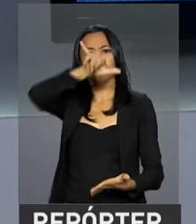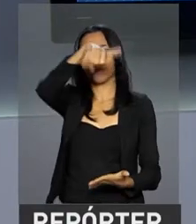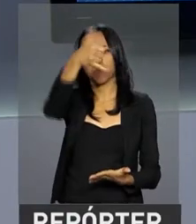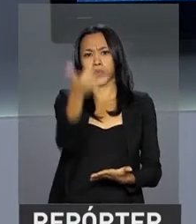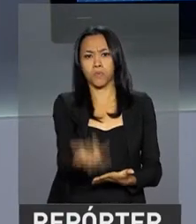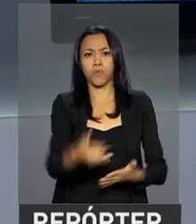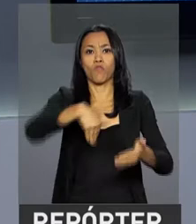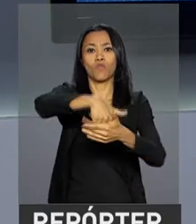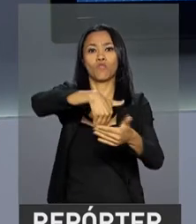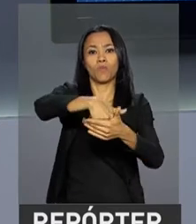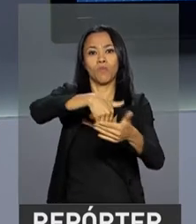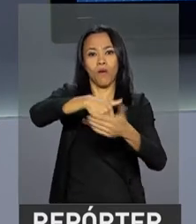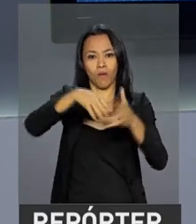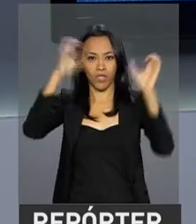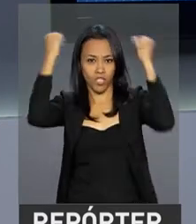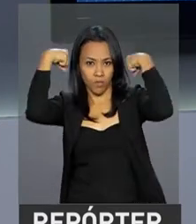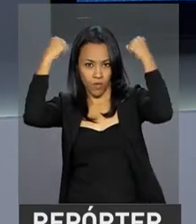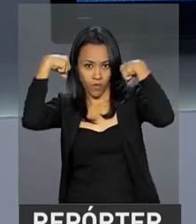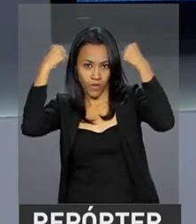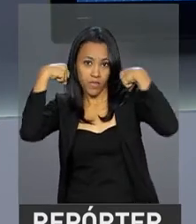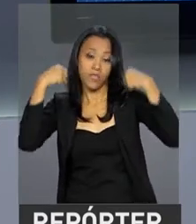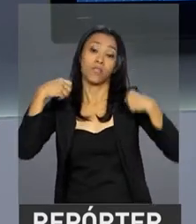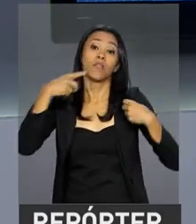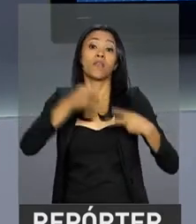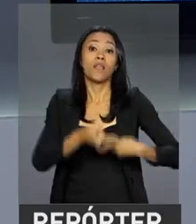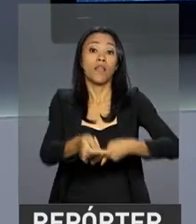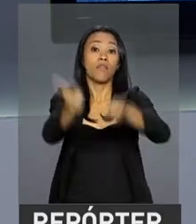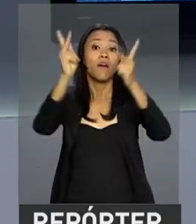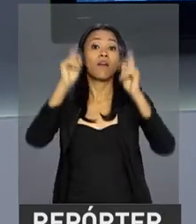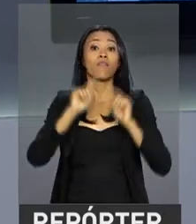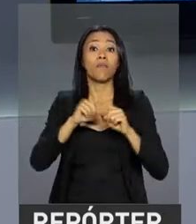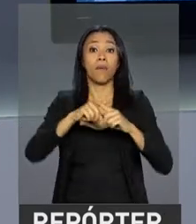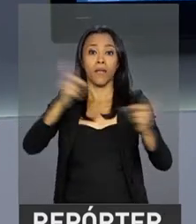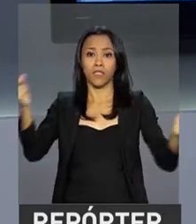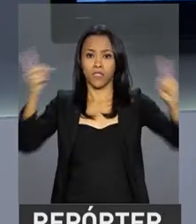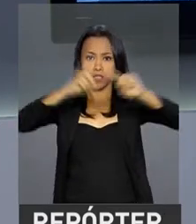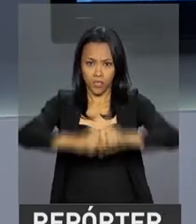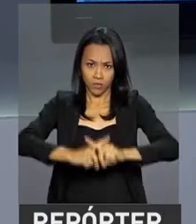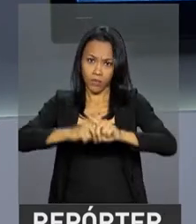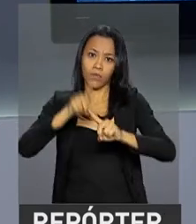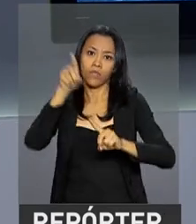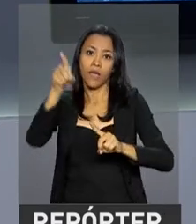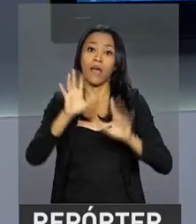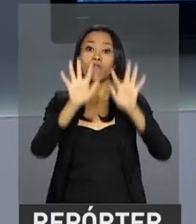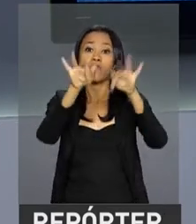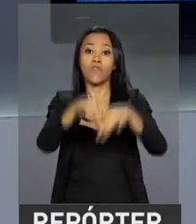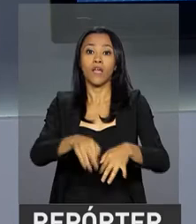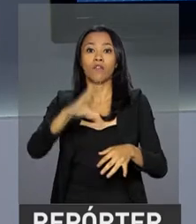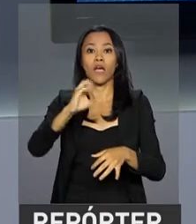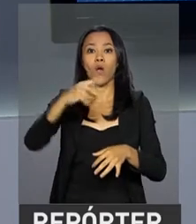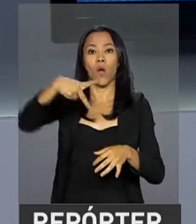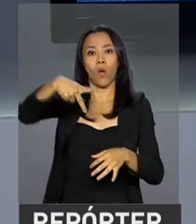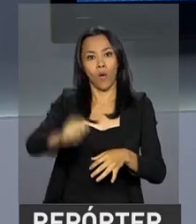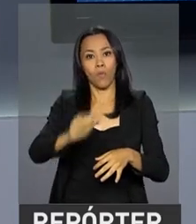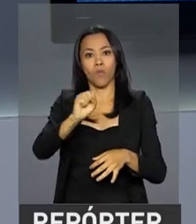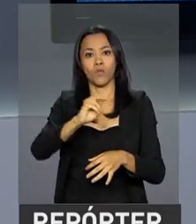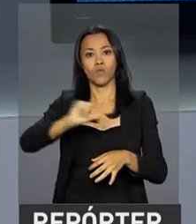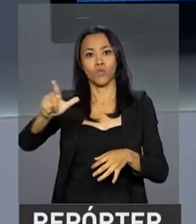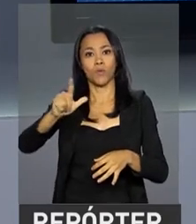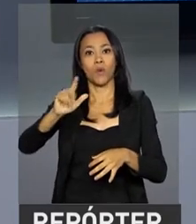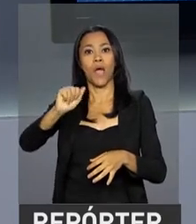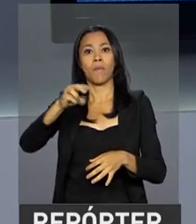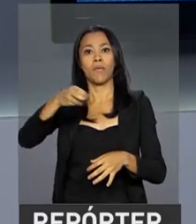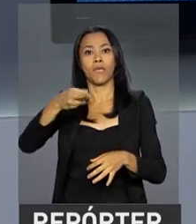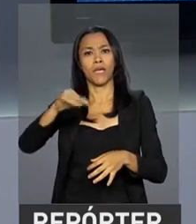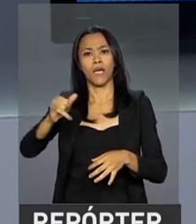e seis feridos o avião que levava o time de futebol para disputar a primeira partida da final da copa sul americana caiu a poucos